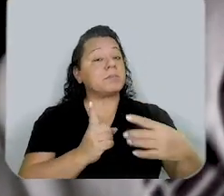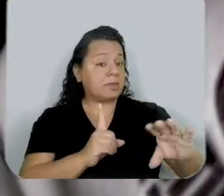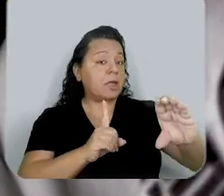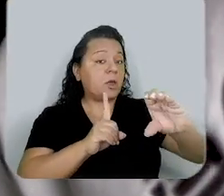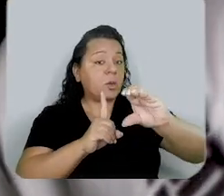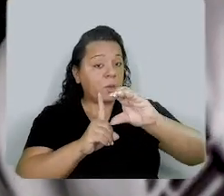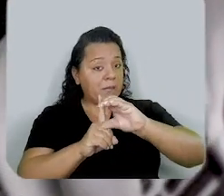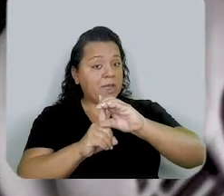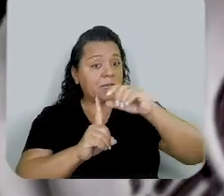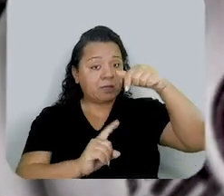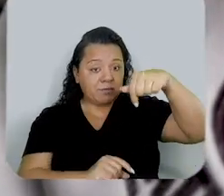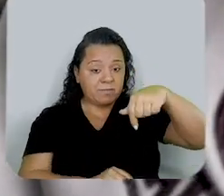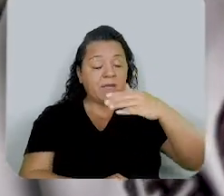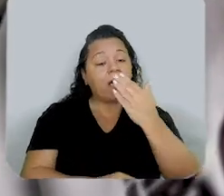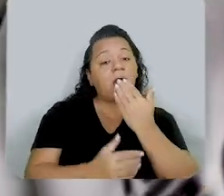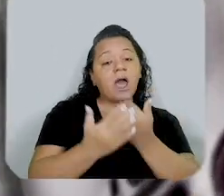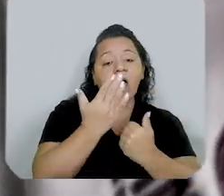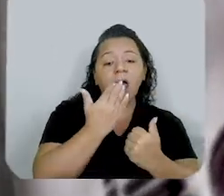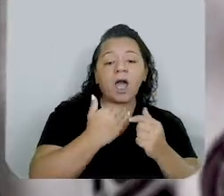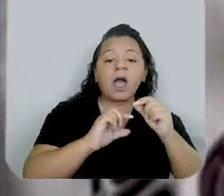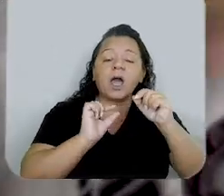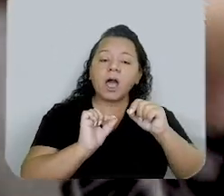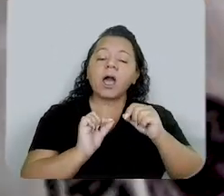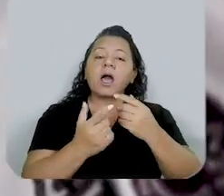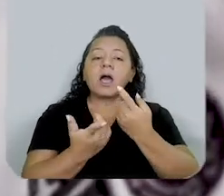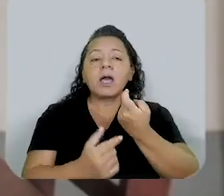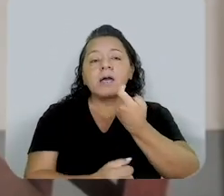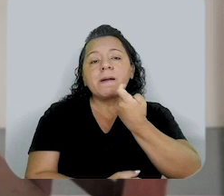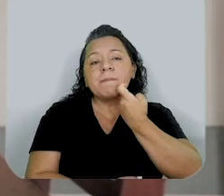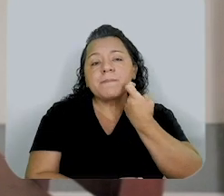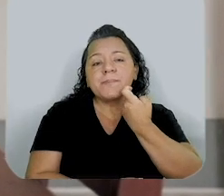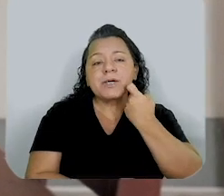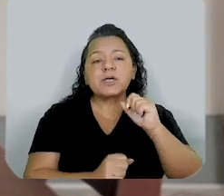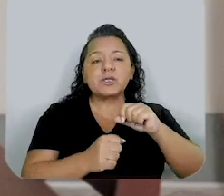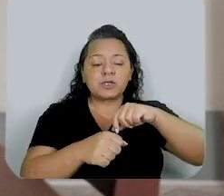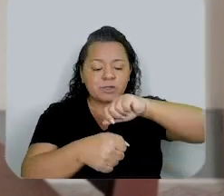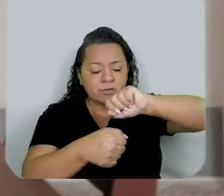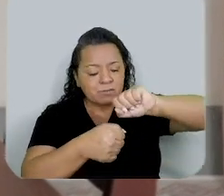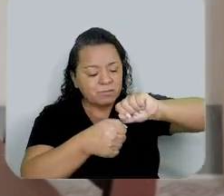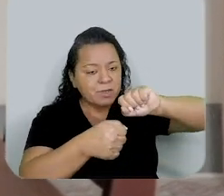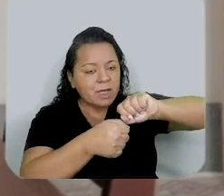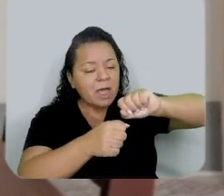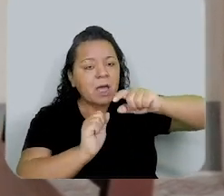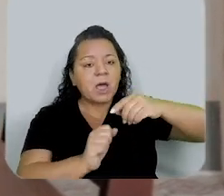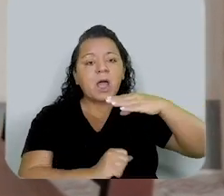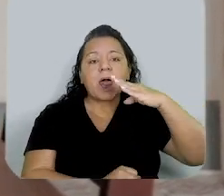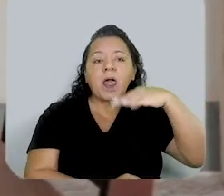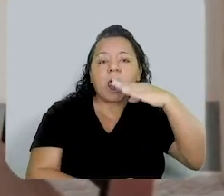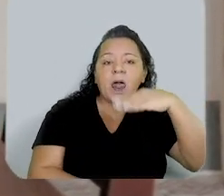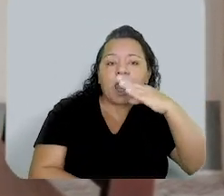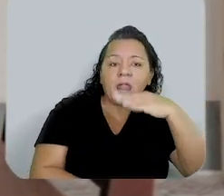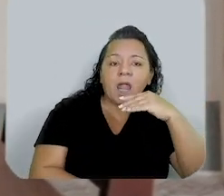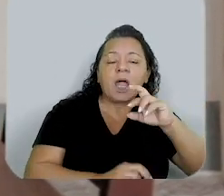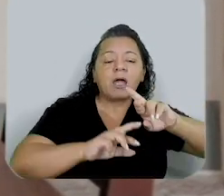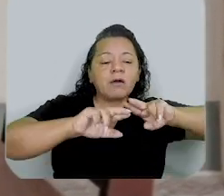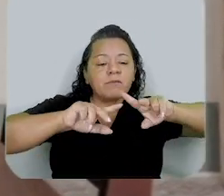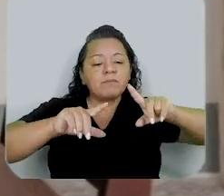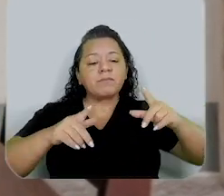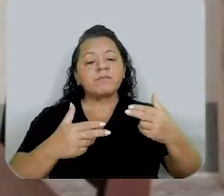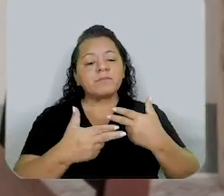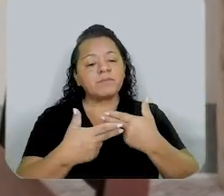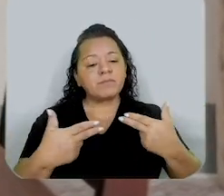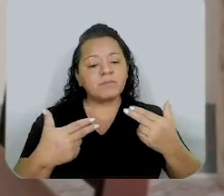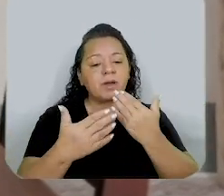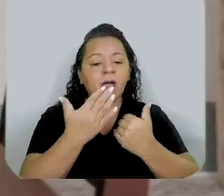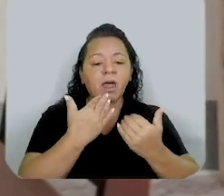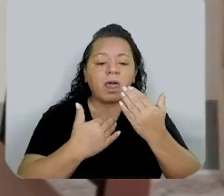é o peixe feito com pimenta, né, dos acompanhamentos. Porém, também ele sai daqui,